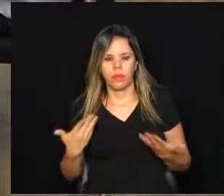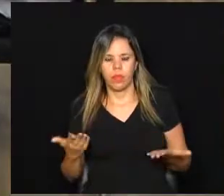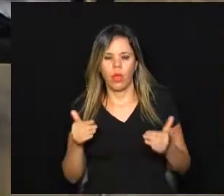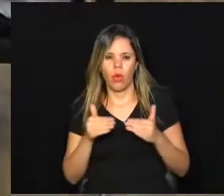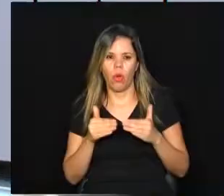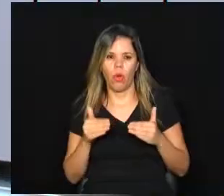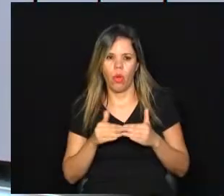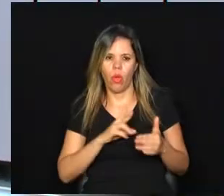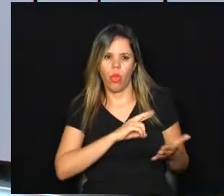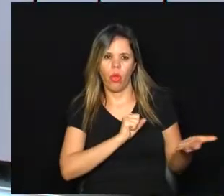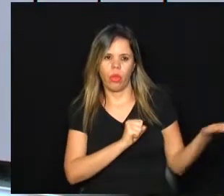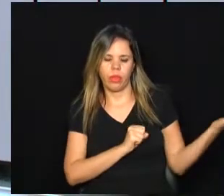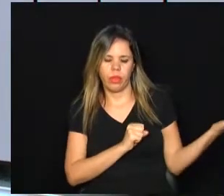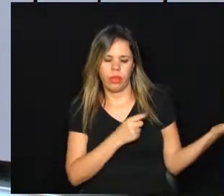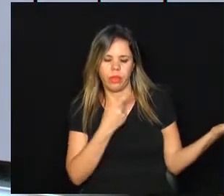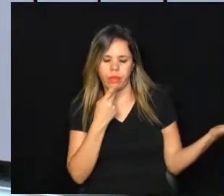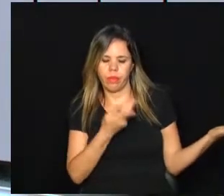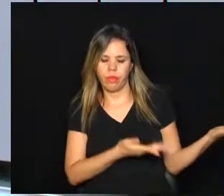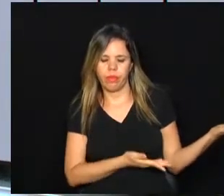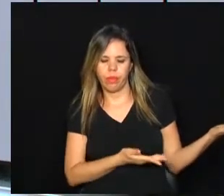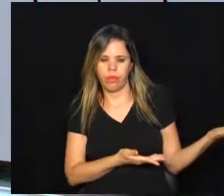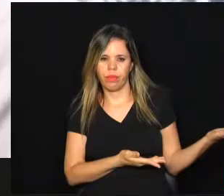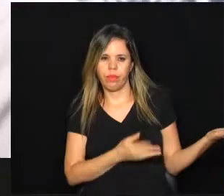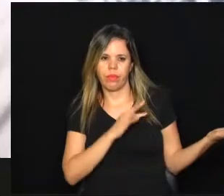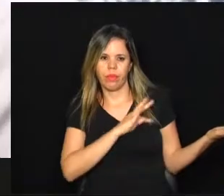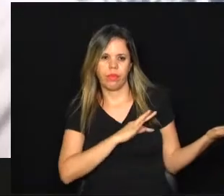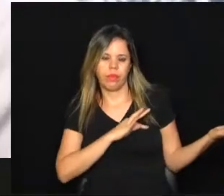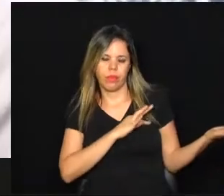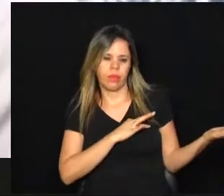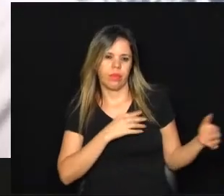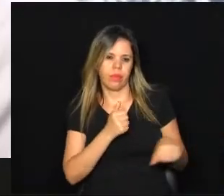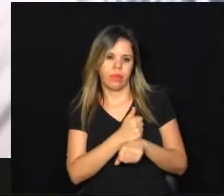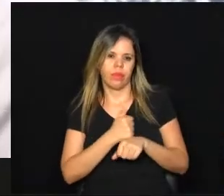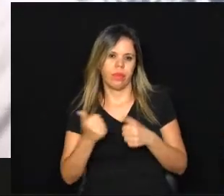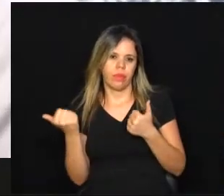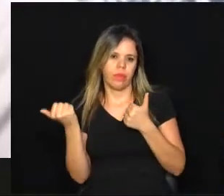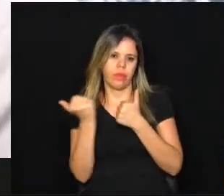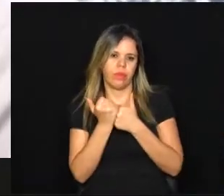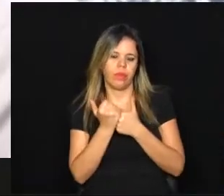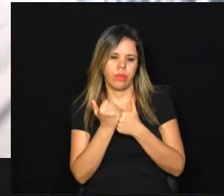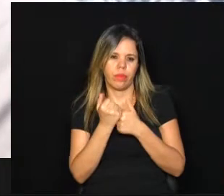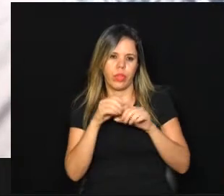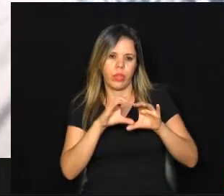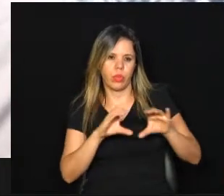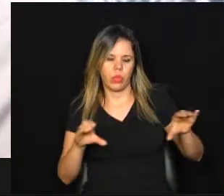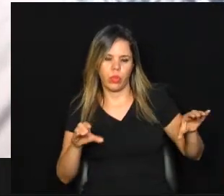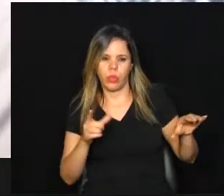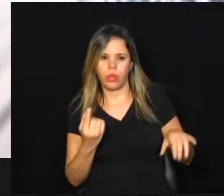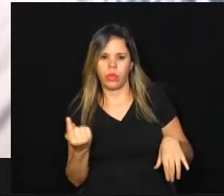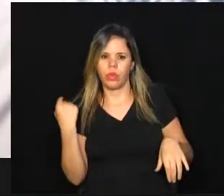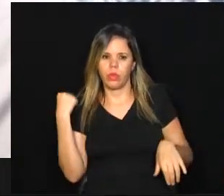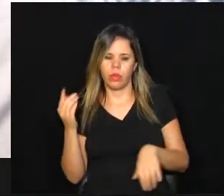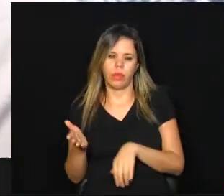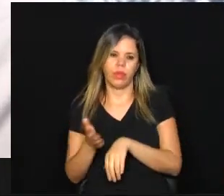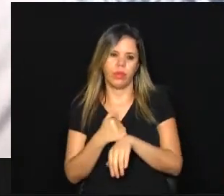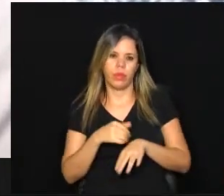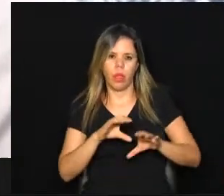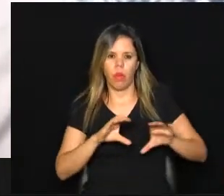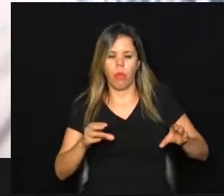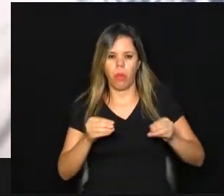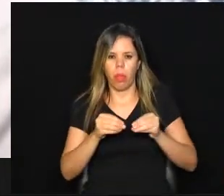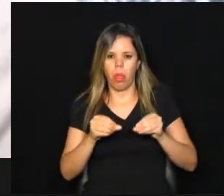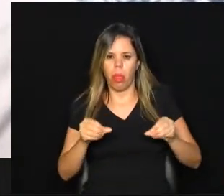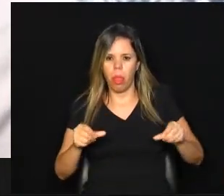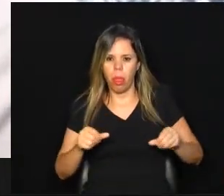com o Rossini que na questão técnica é a substituição da canalização, que antes eram manilhas de